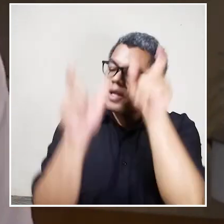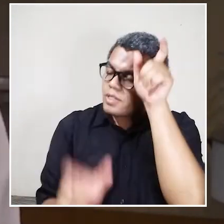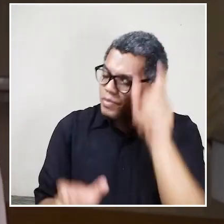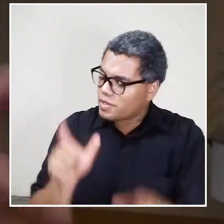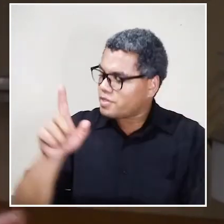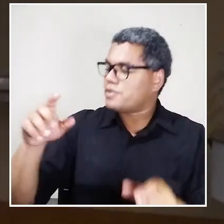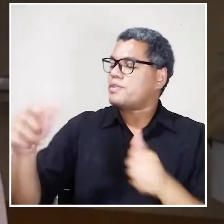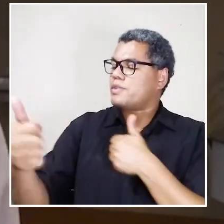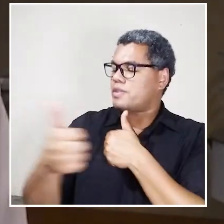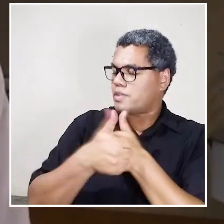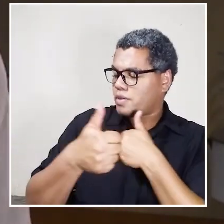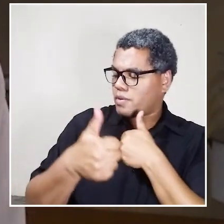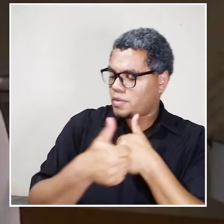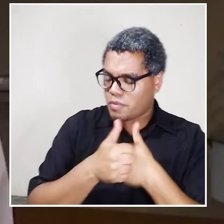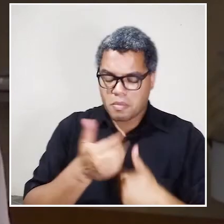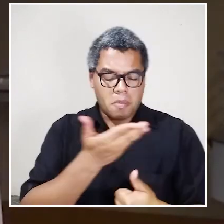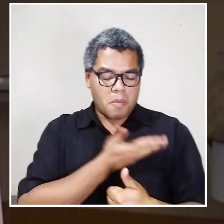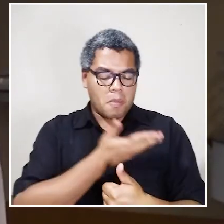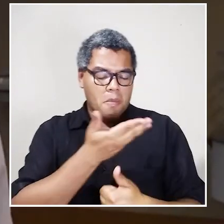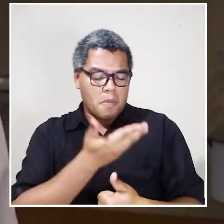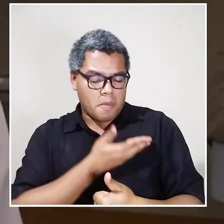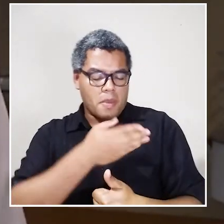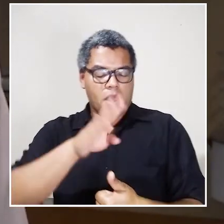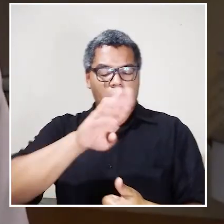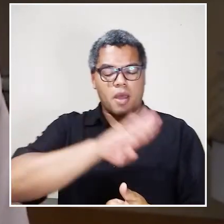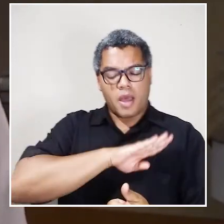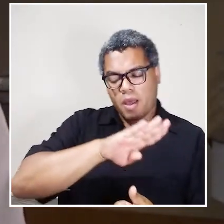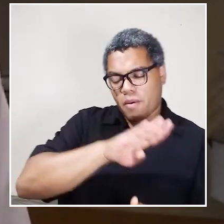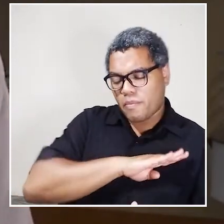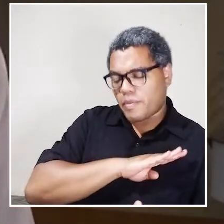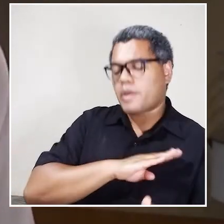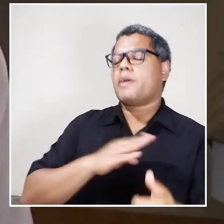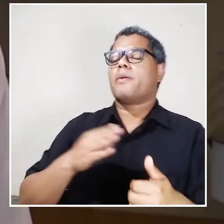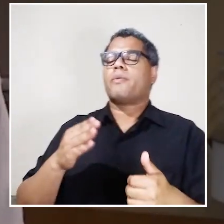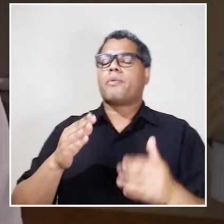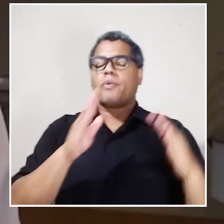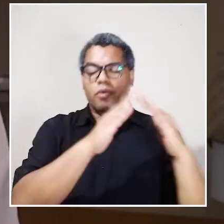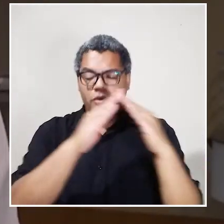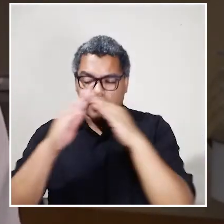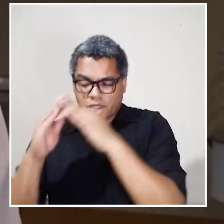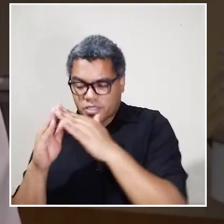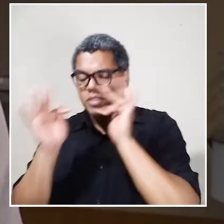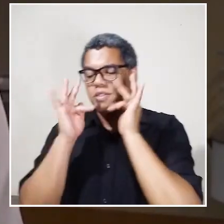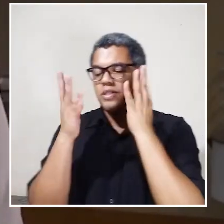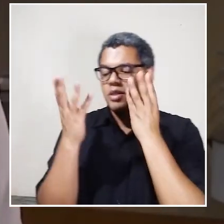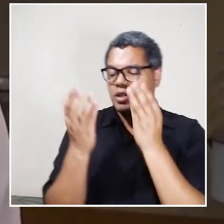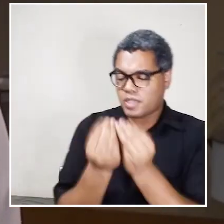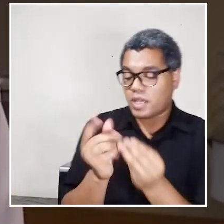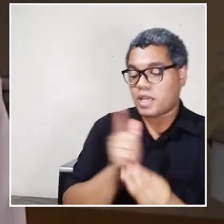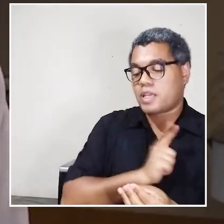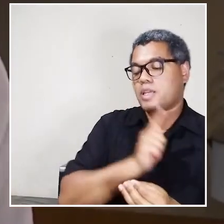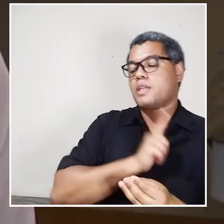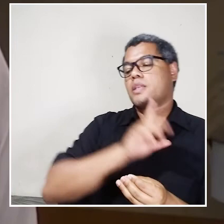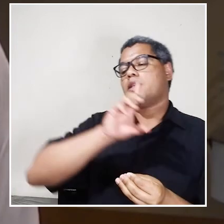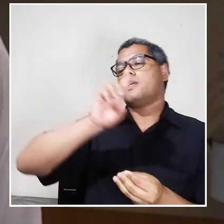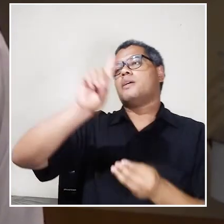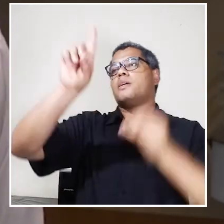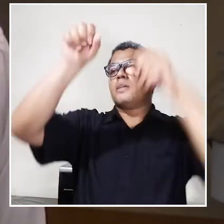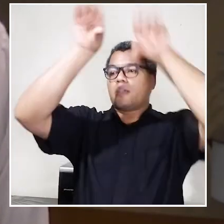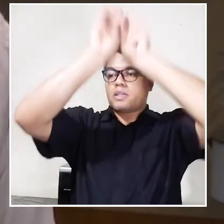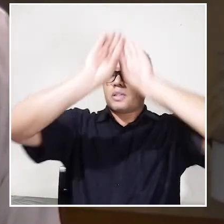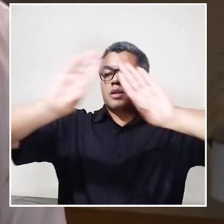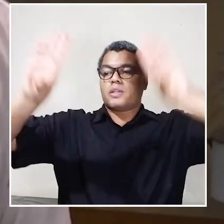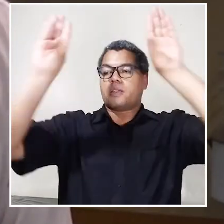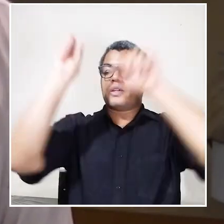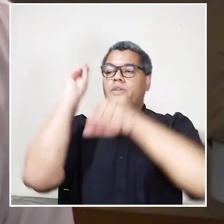nossos vizinhos, nossos parentes, nossos amigos, nossos colegas, que há um Deus no céu, que criou todas as coisas e as sustenta com a força do